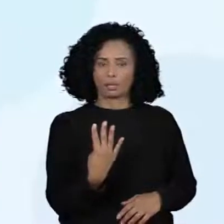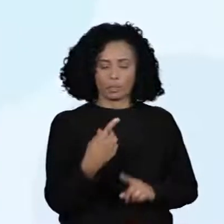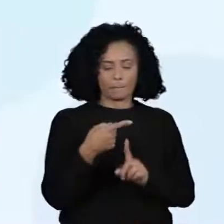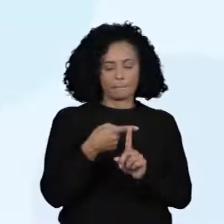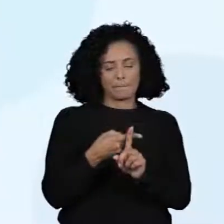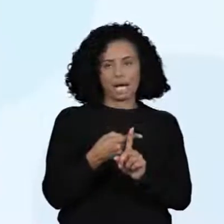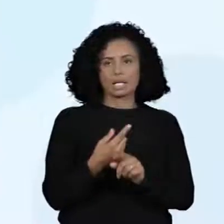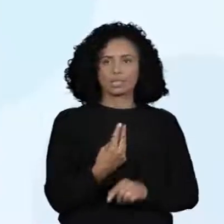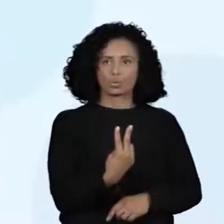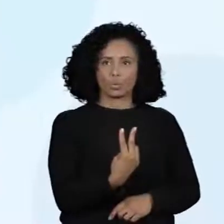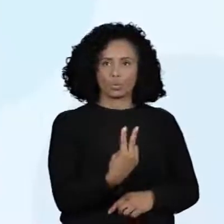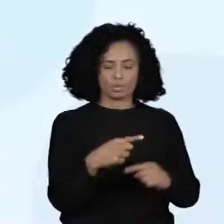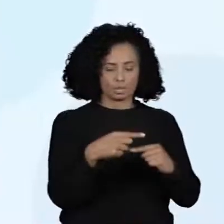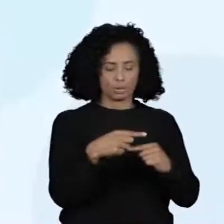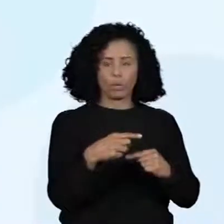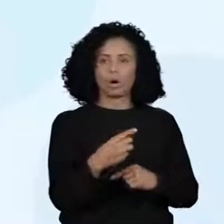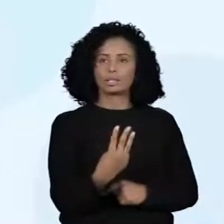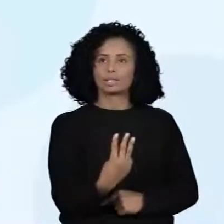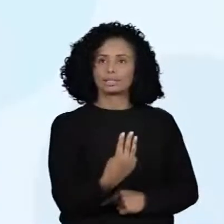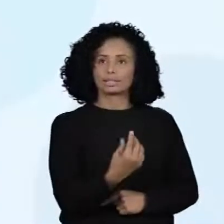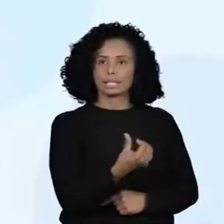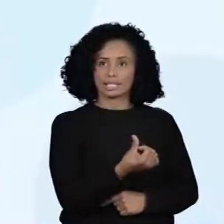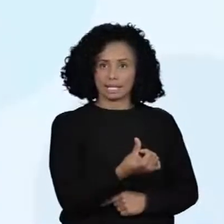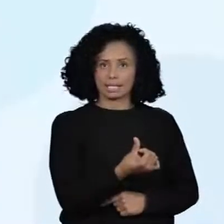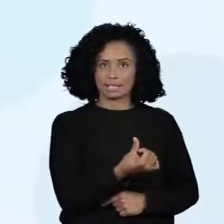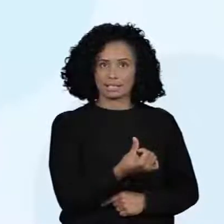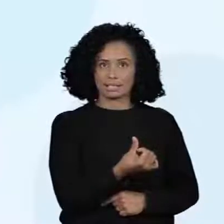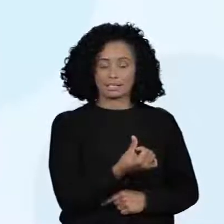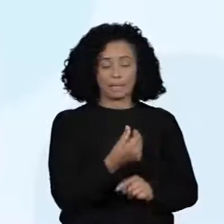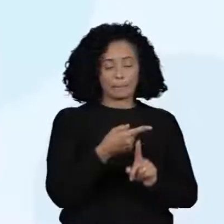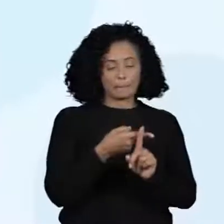36. 36 mais 2. 38.